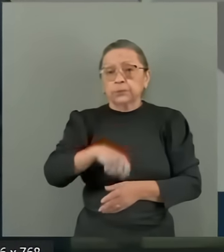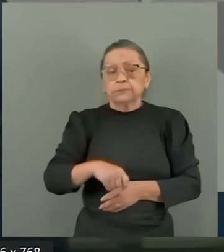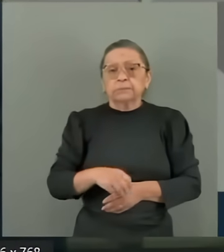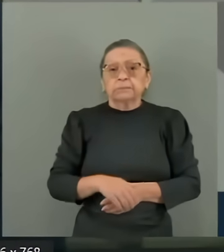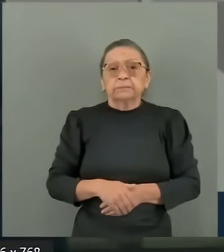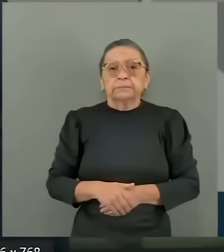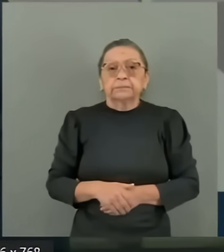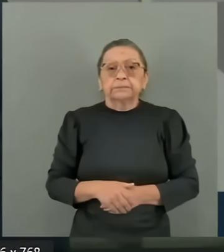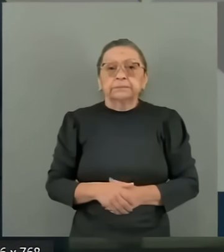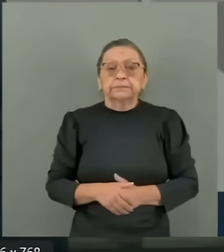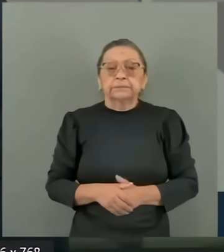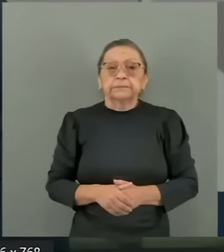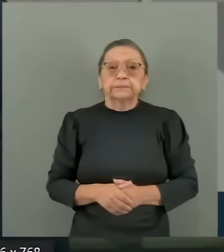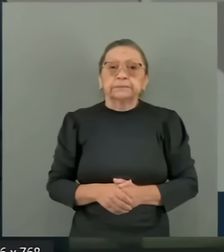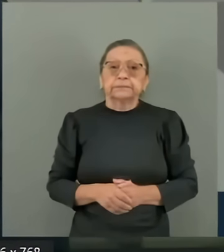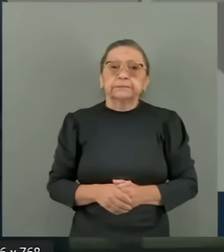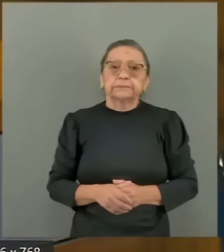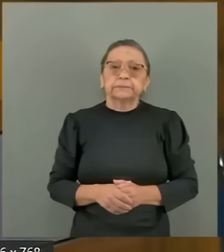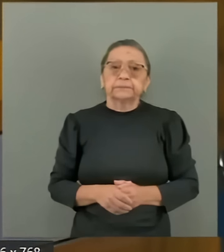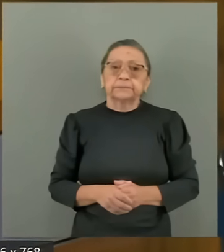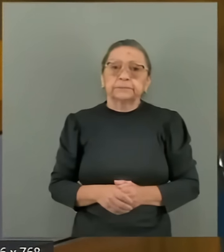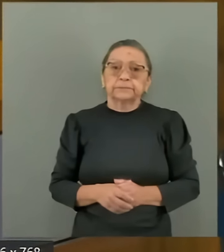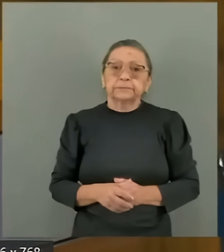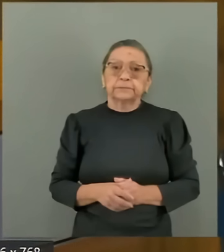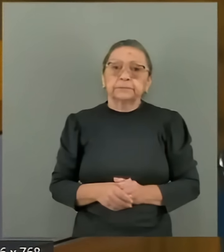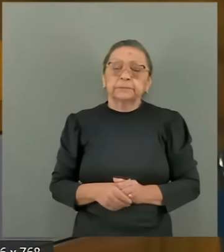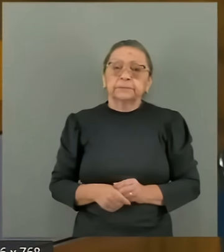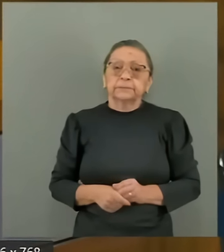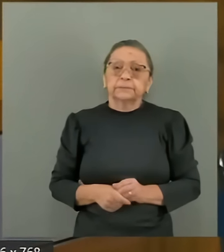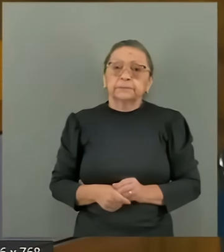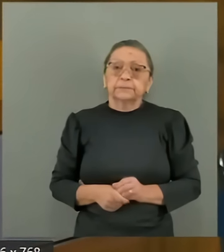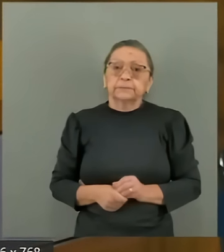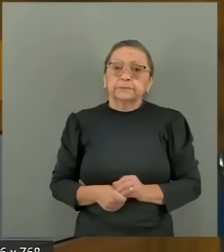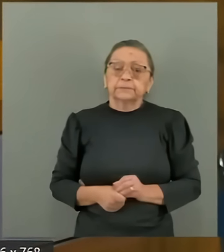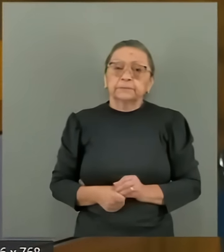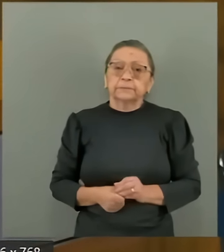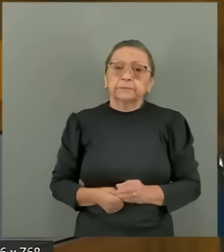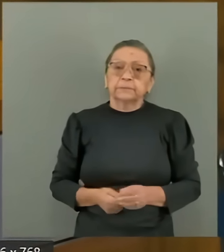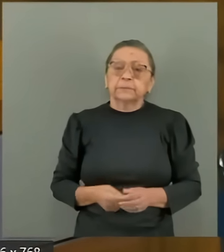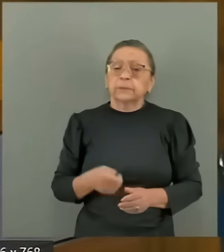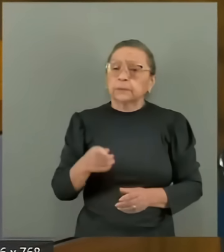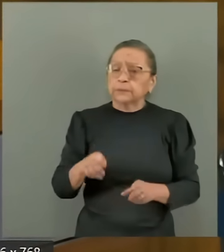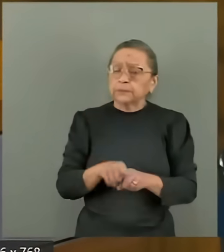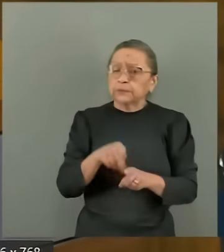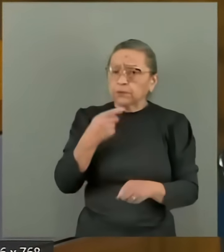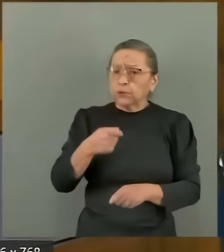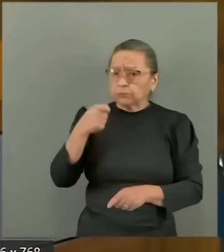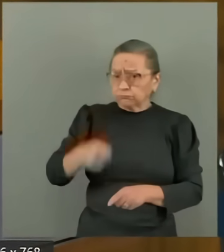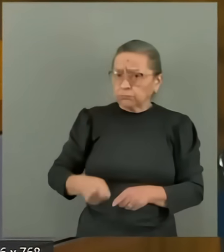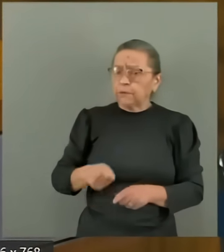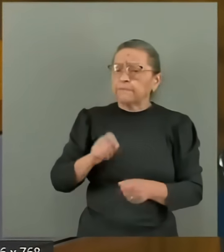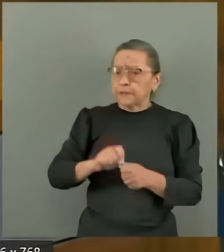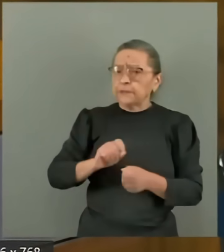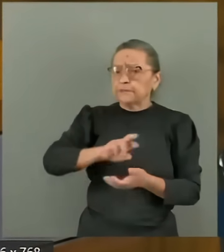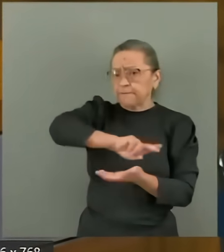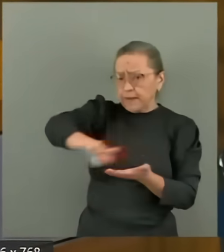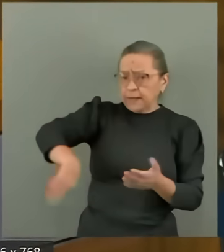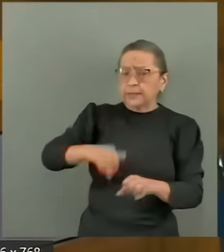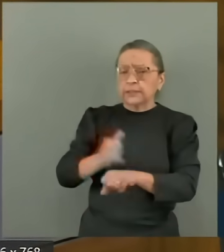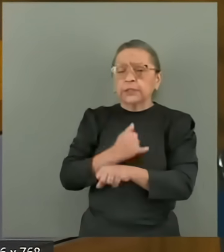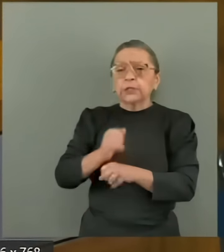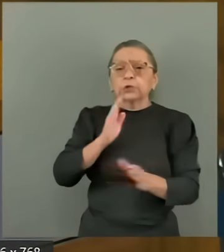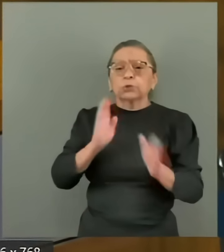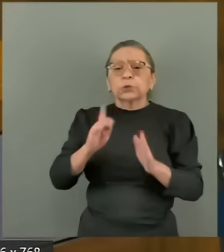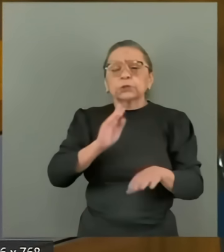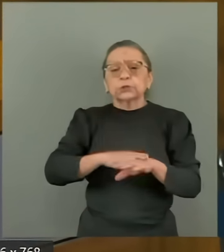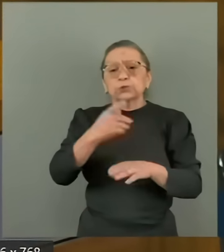poder falar um pouco a respeito e fazer as suas considerações. O senhor afirmou que adotou diversas providências durante sua gestão, no sentido de